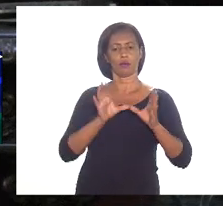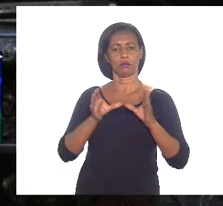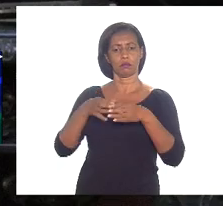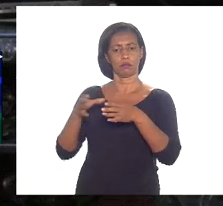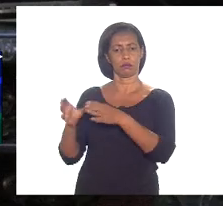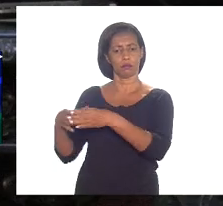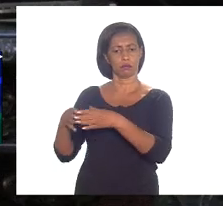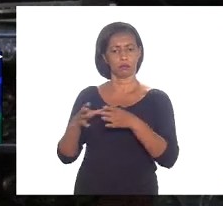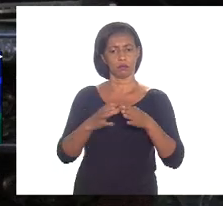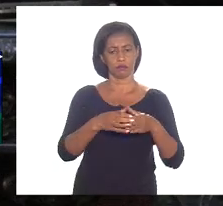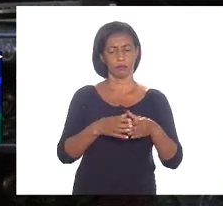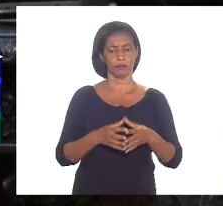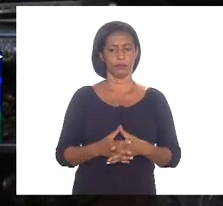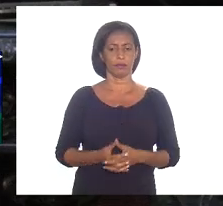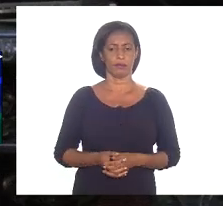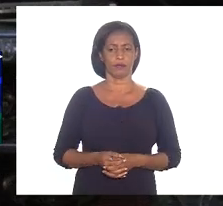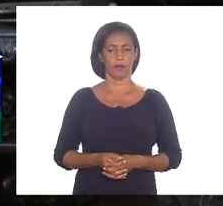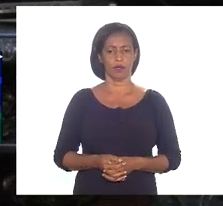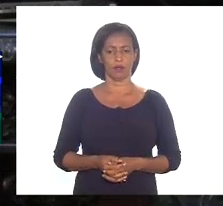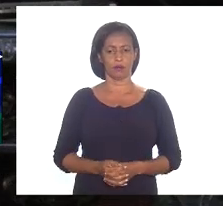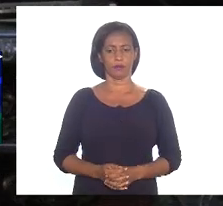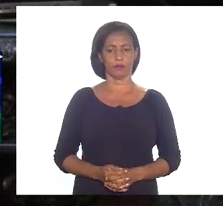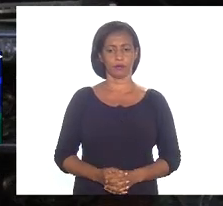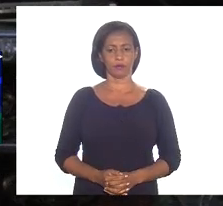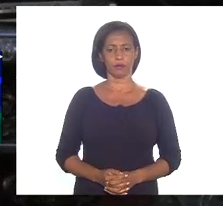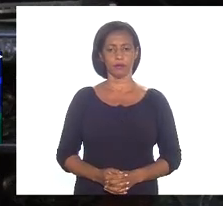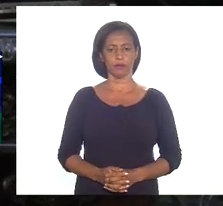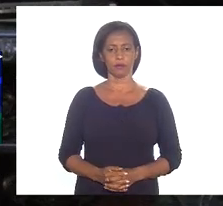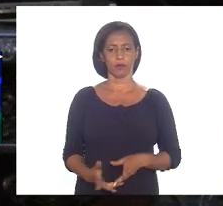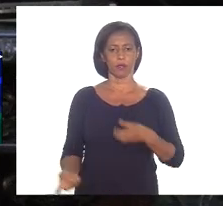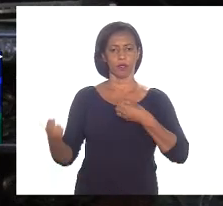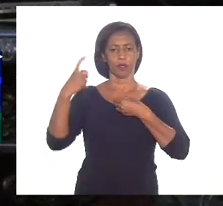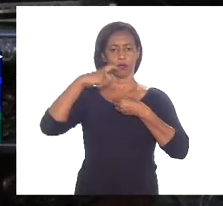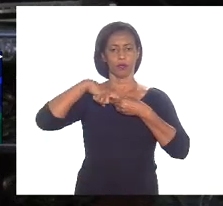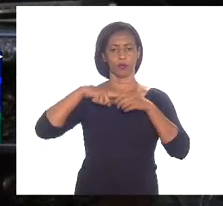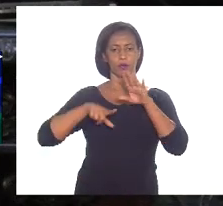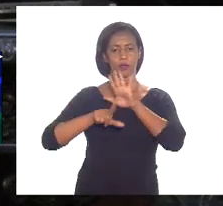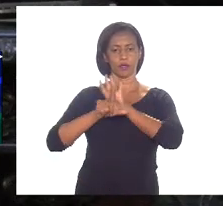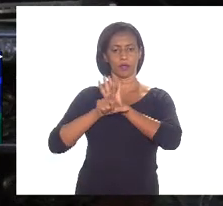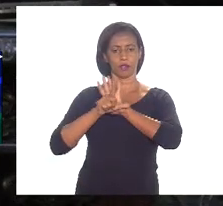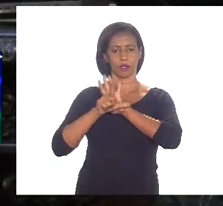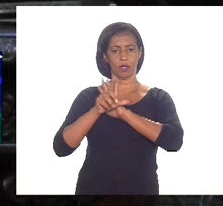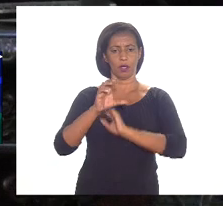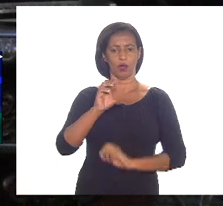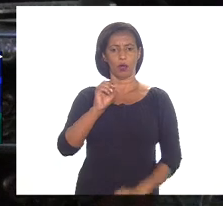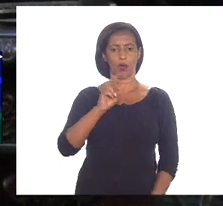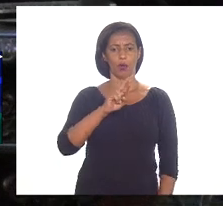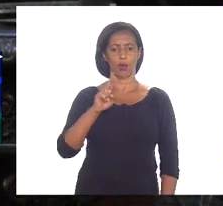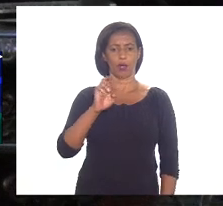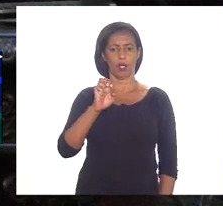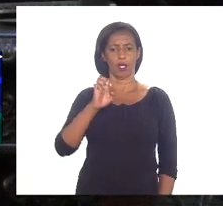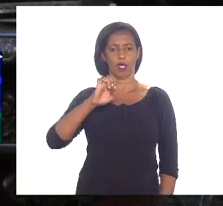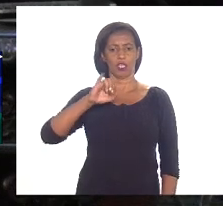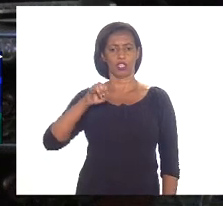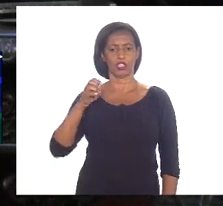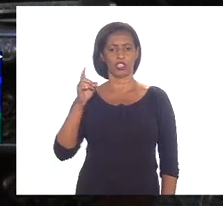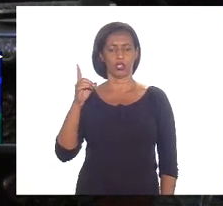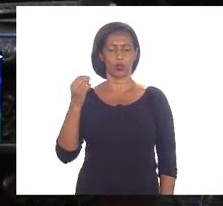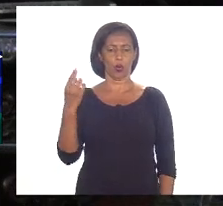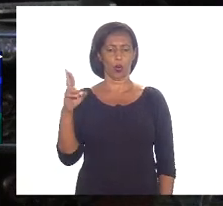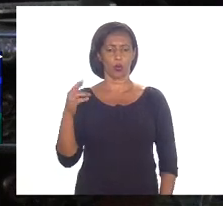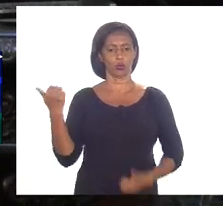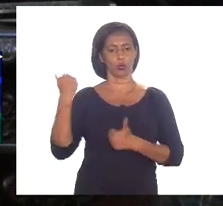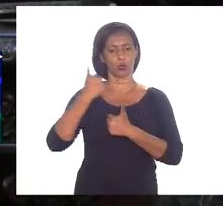vamos voltar o primeiro da pauta a eleição do nosso corregedor parlamentar e corrida do parlamentar